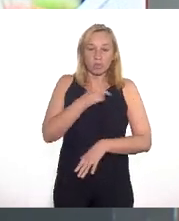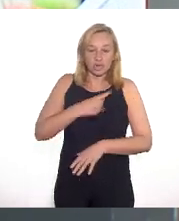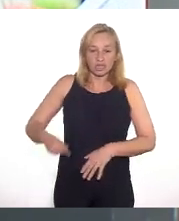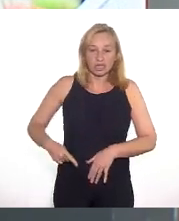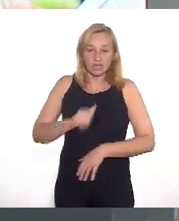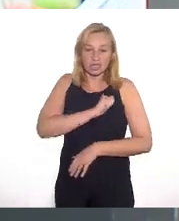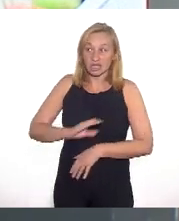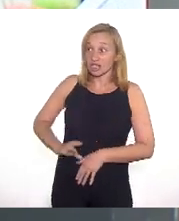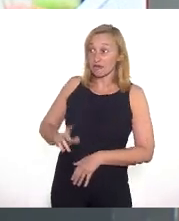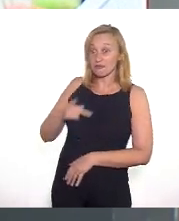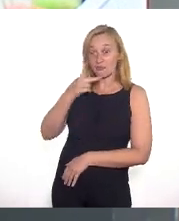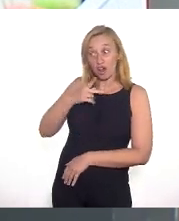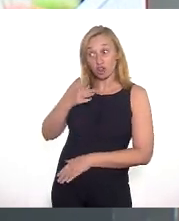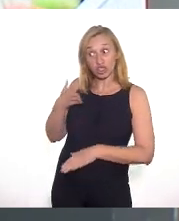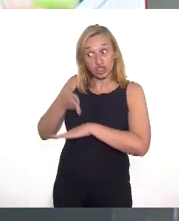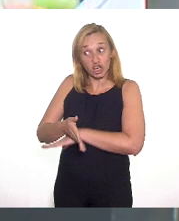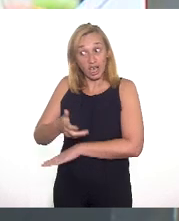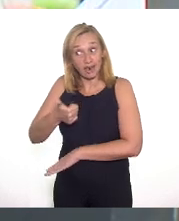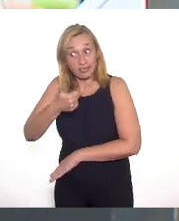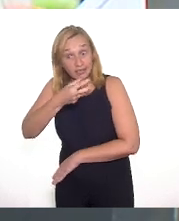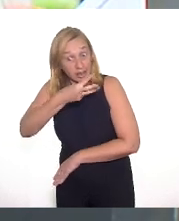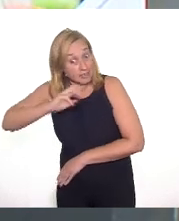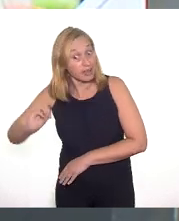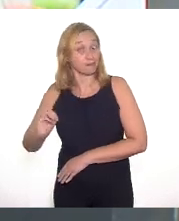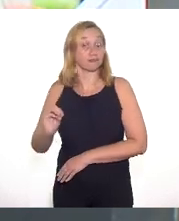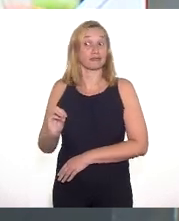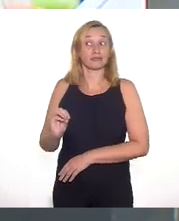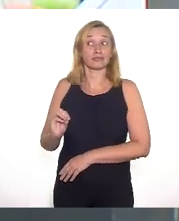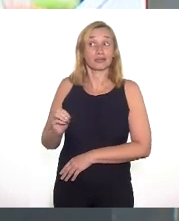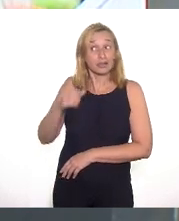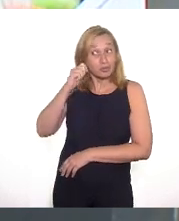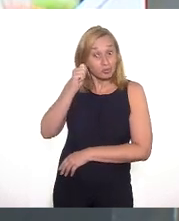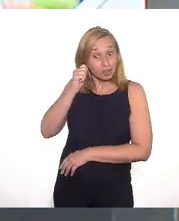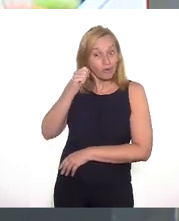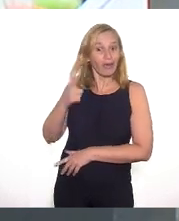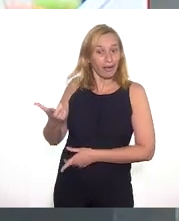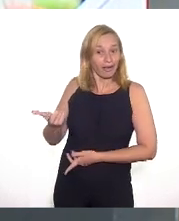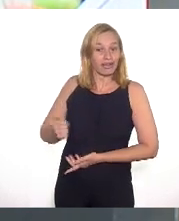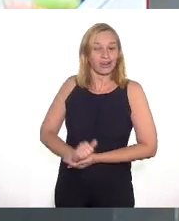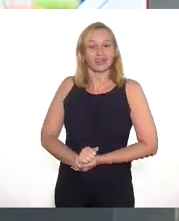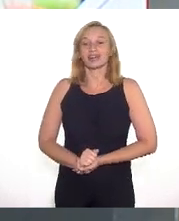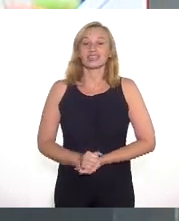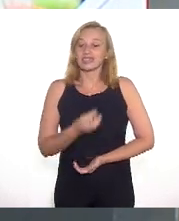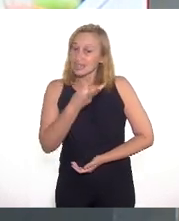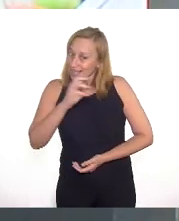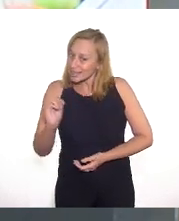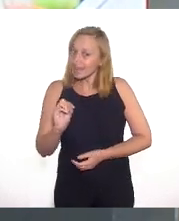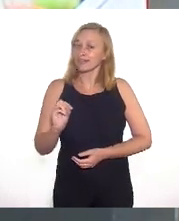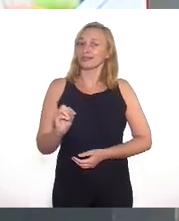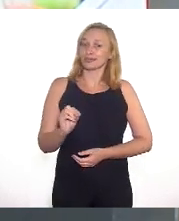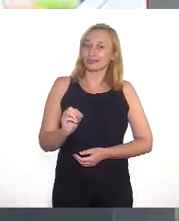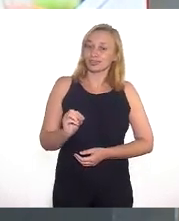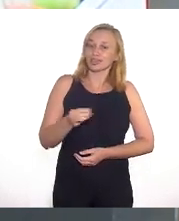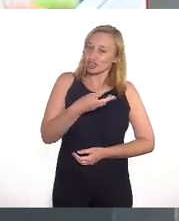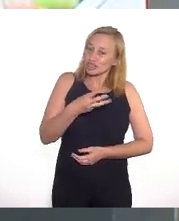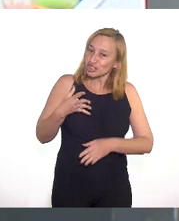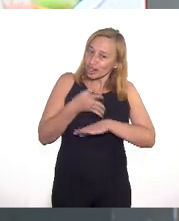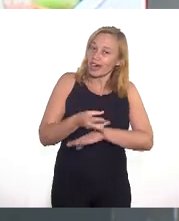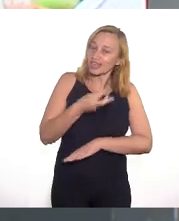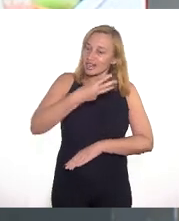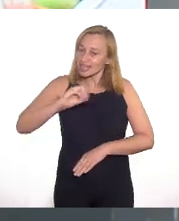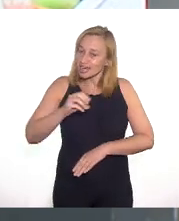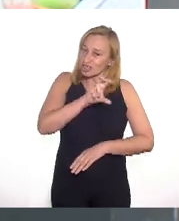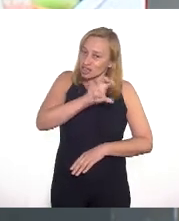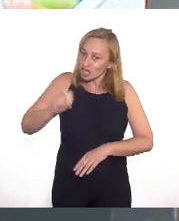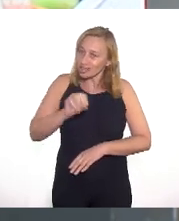as orelhas aqui que a gente tem que chegar a 300. E se, no mínimo 300. A gente vai chegar a 300, 500,